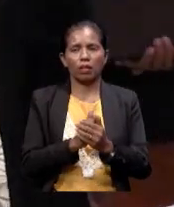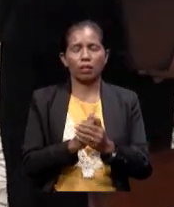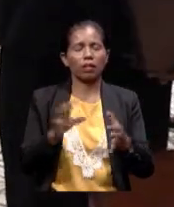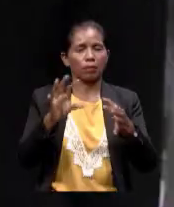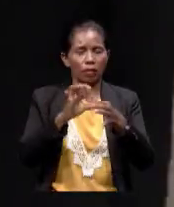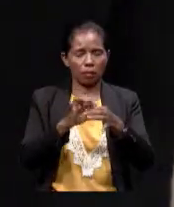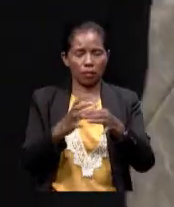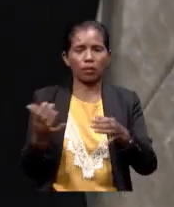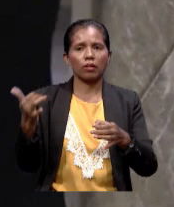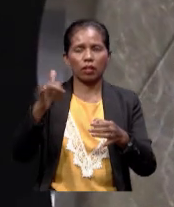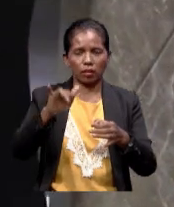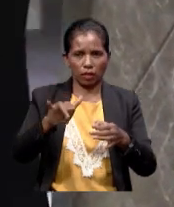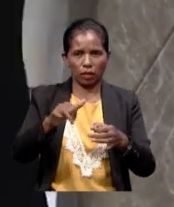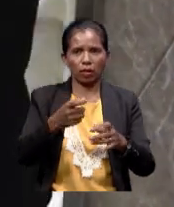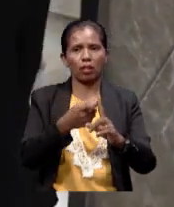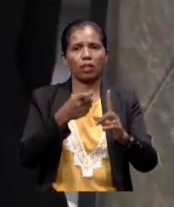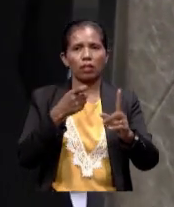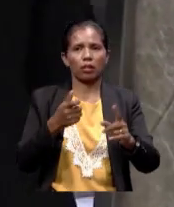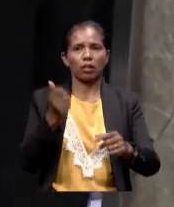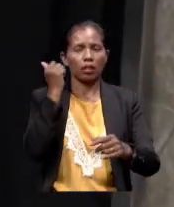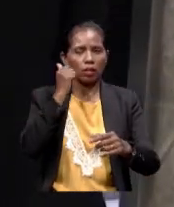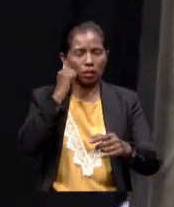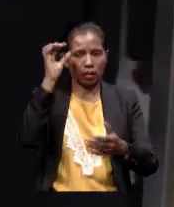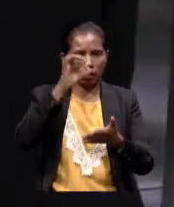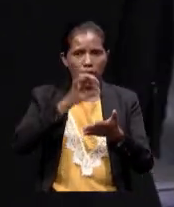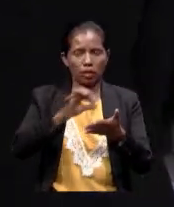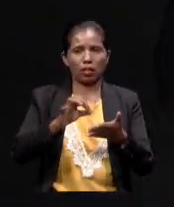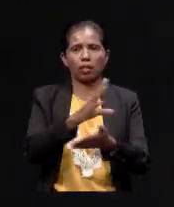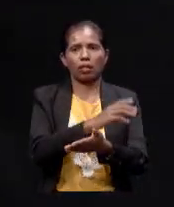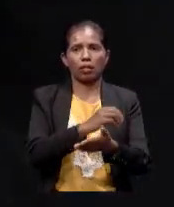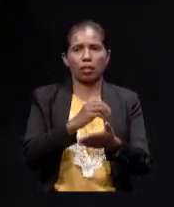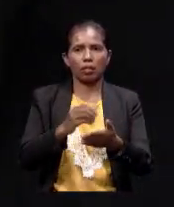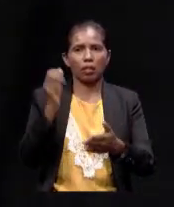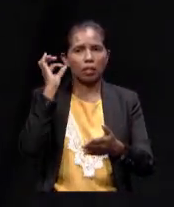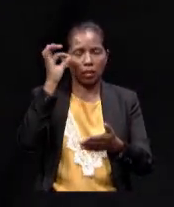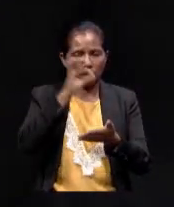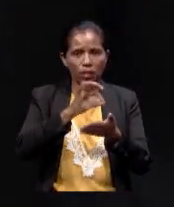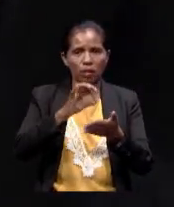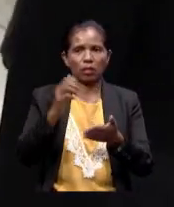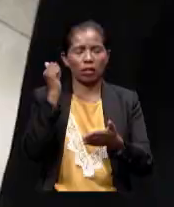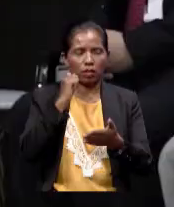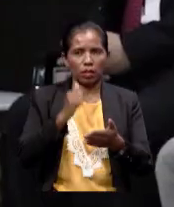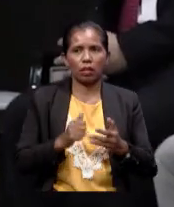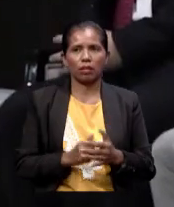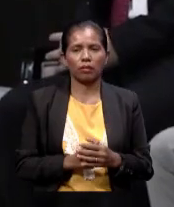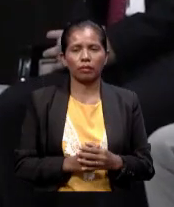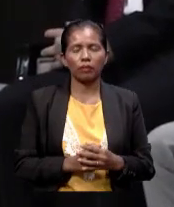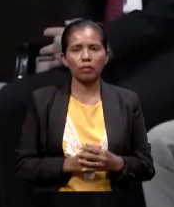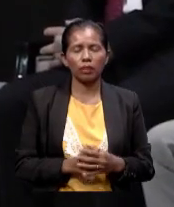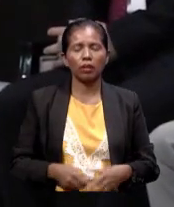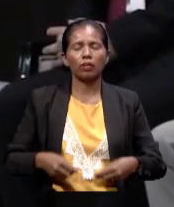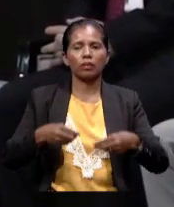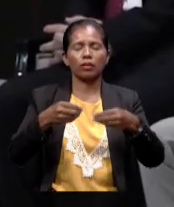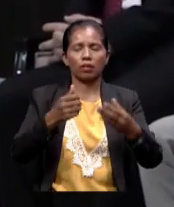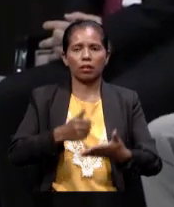membro sira li husi ASEAN secretariat secretariado ASEANian atu fo